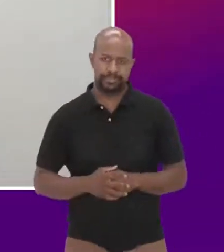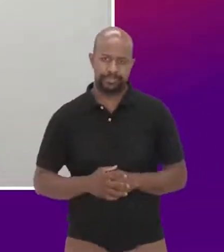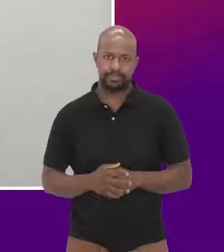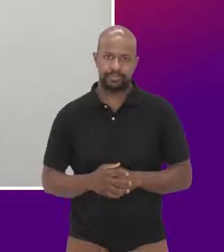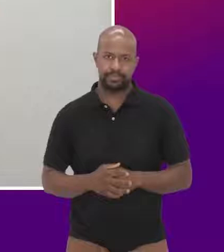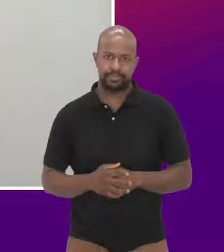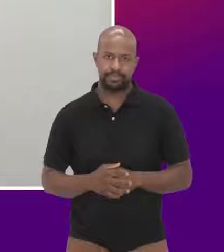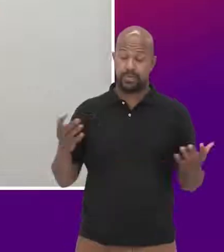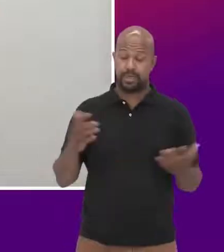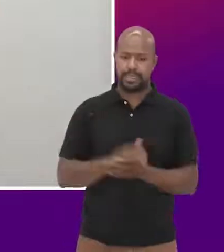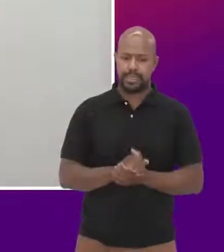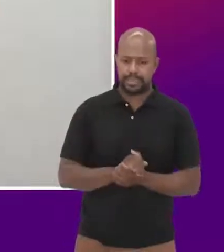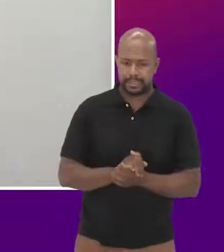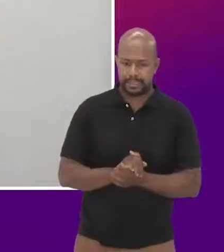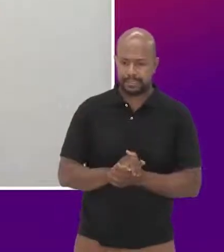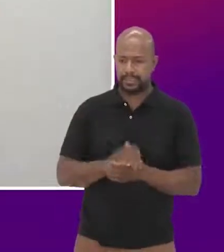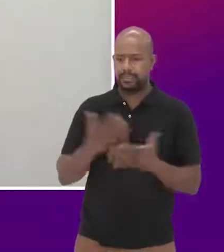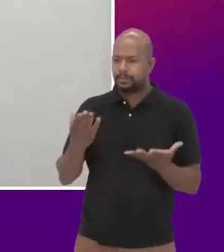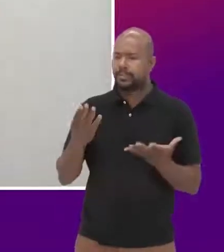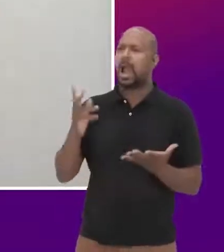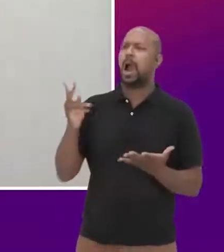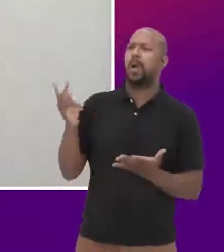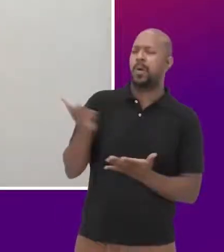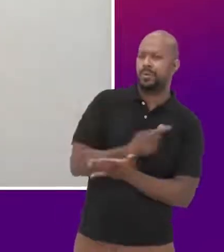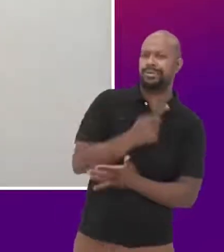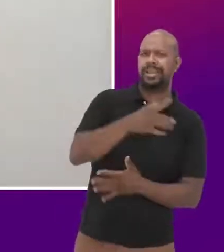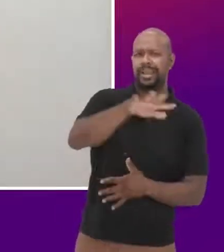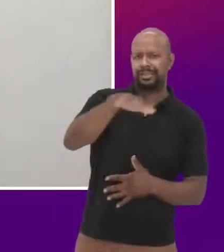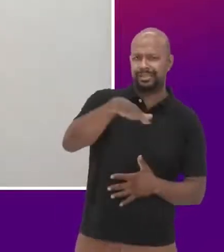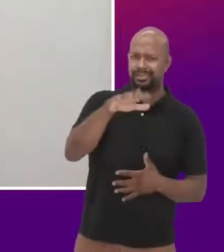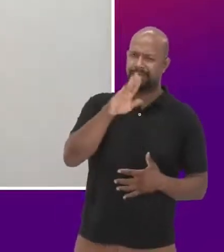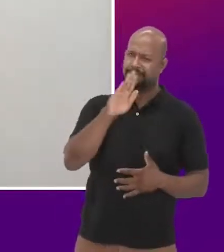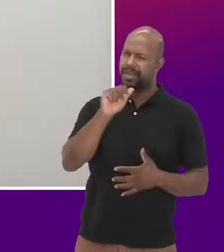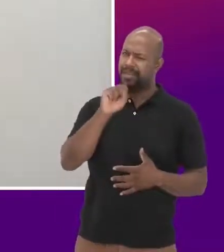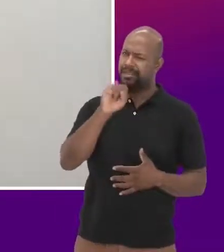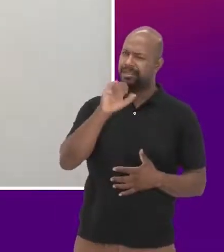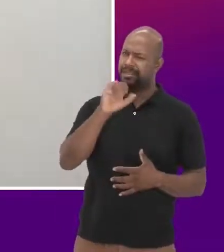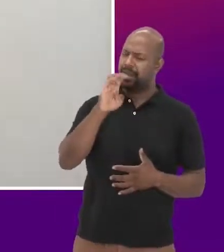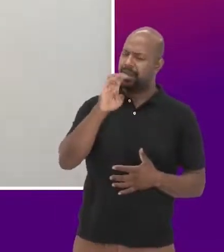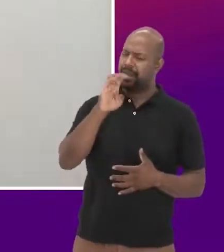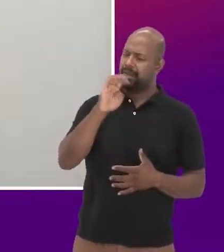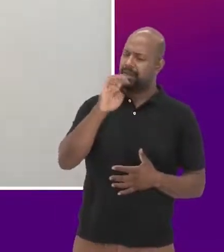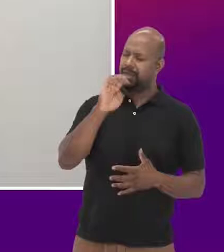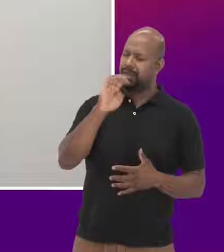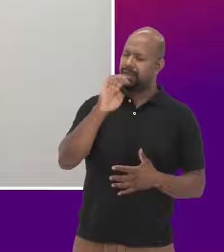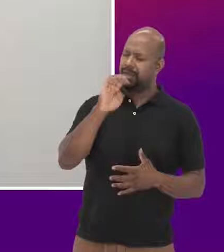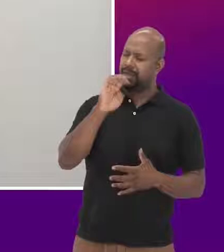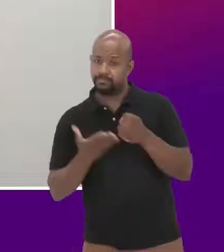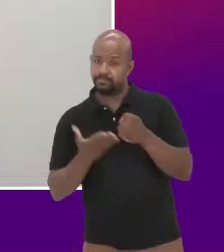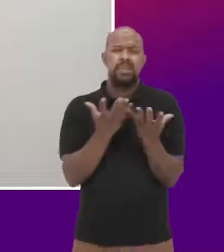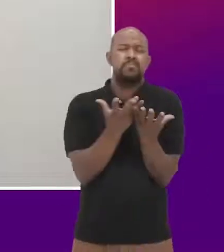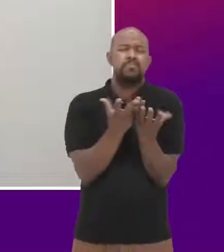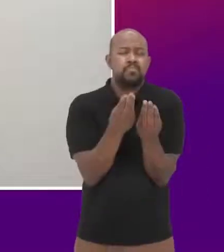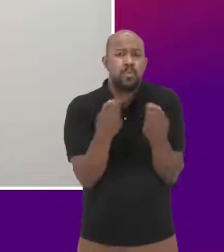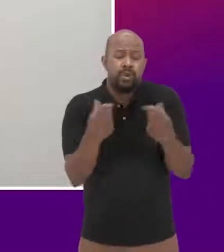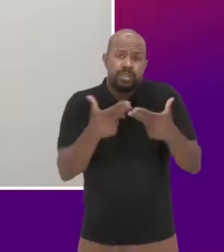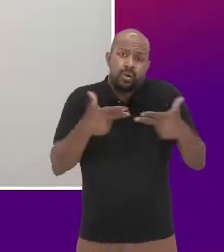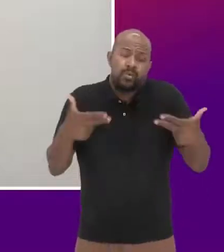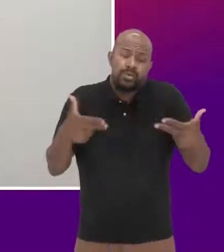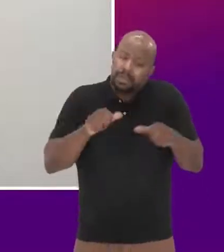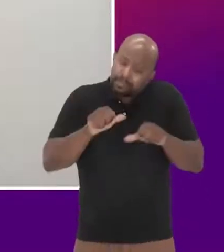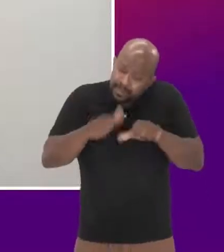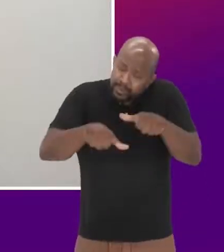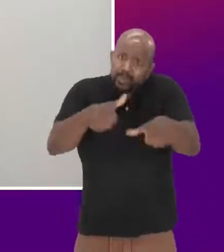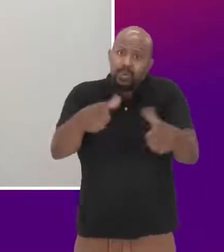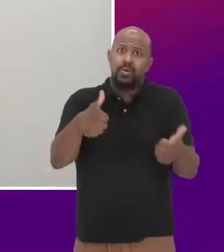Bom, o que acontece basicamente é que muita coisa